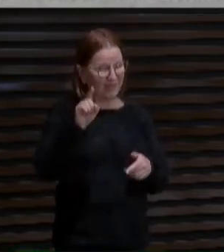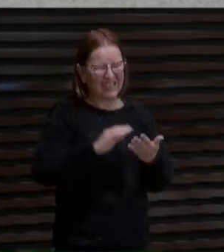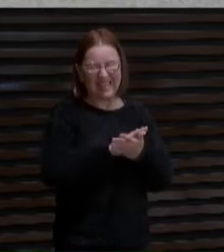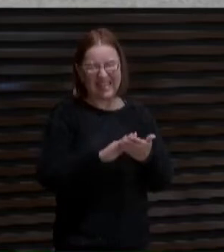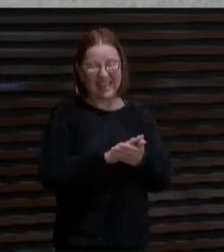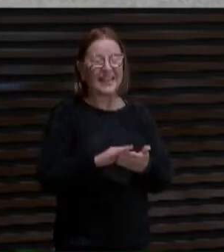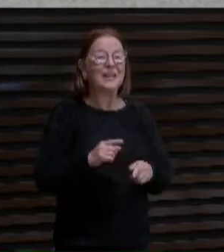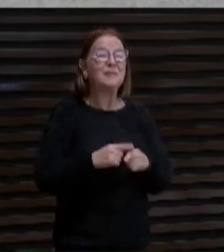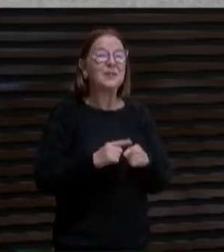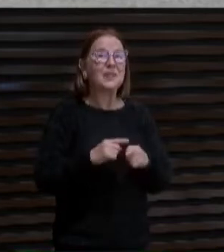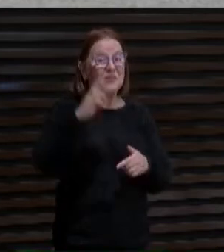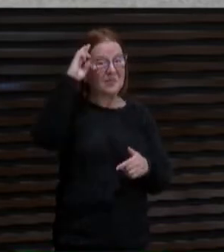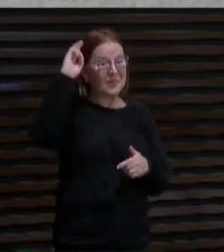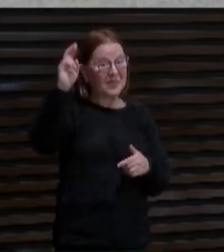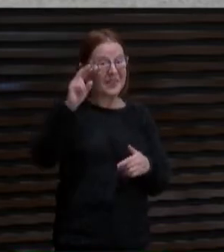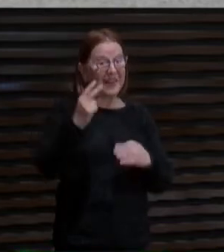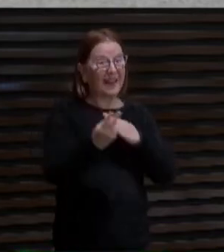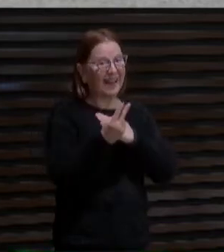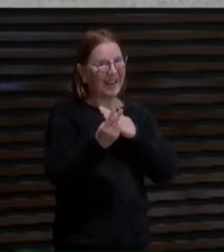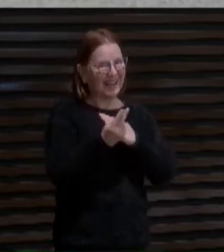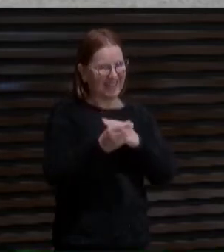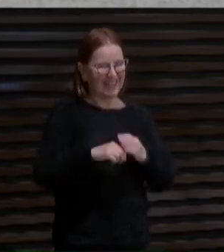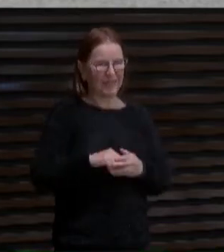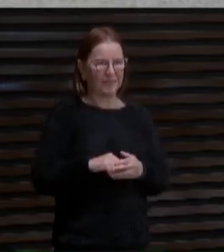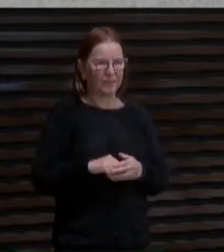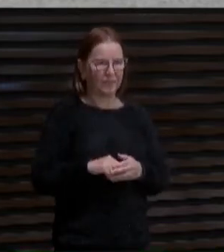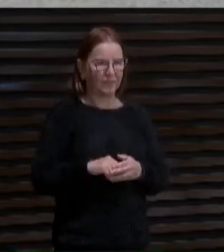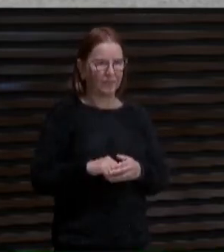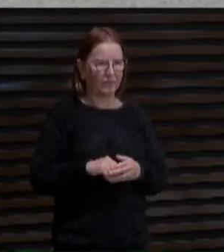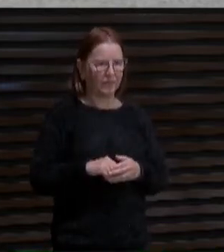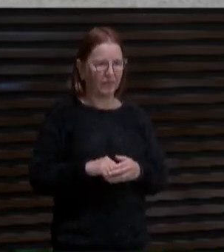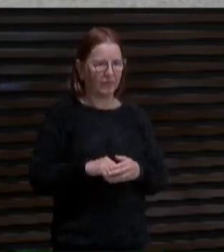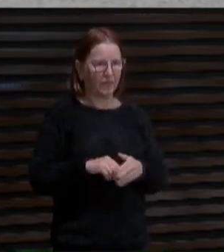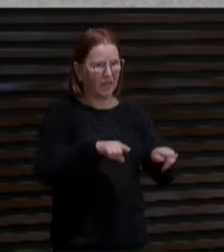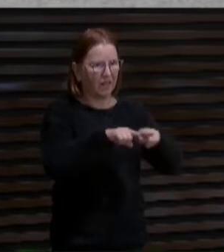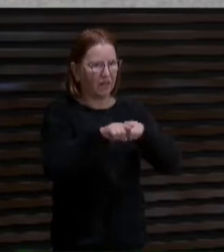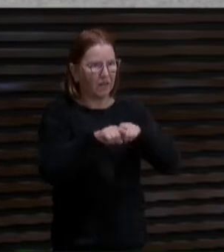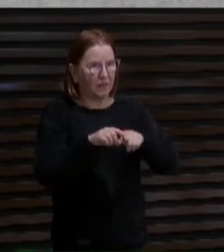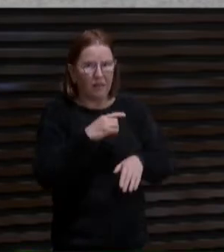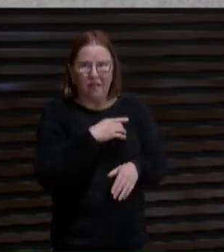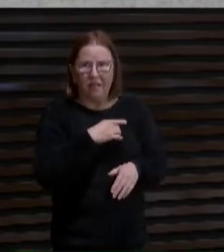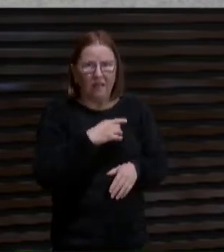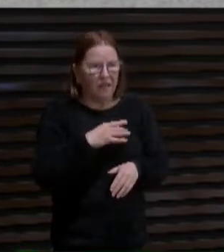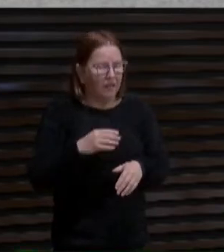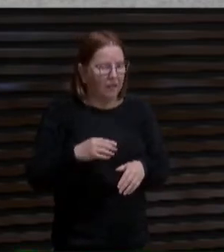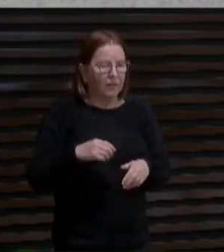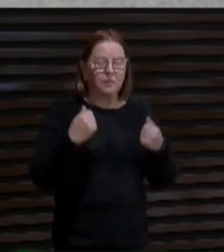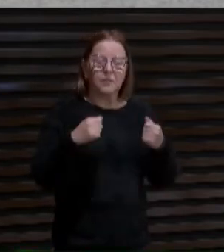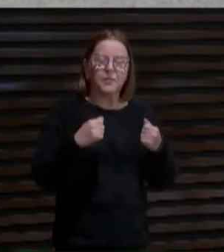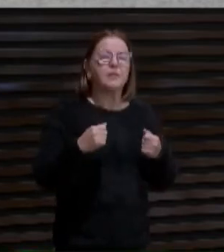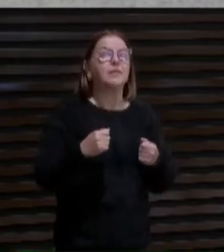mas o senhor tá no controle falei senhor mas os irmãos estão muito apavorados Senhor então você vai fazer uma série de estudo